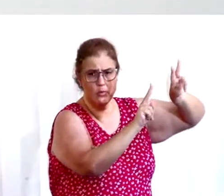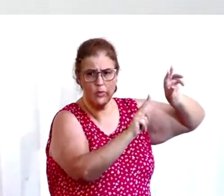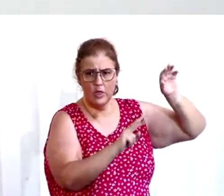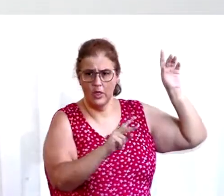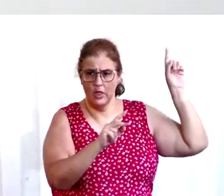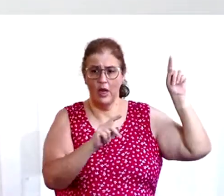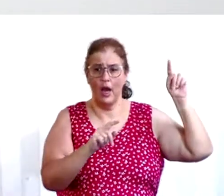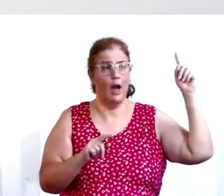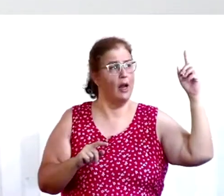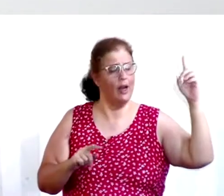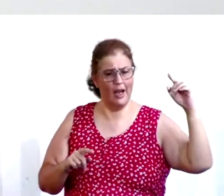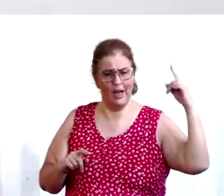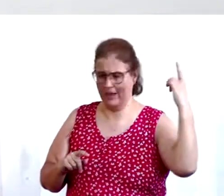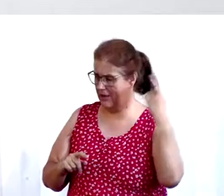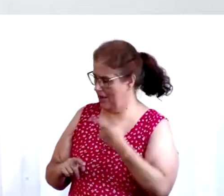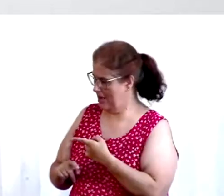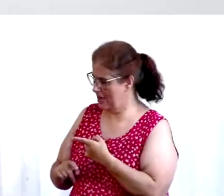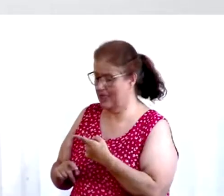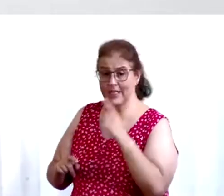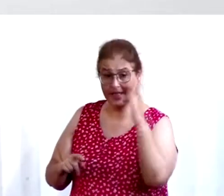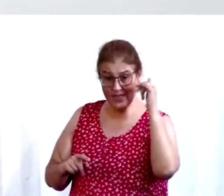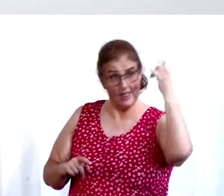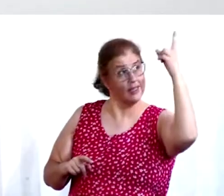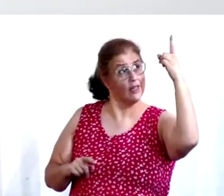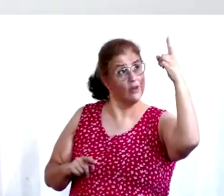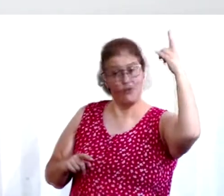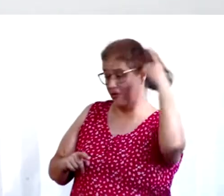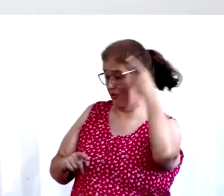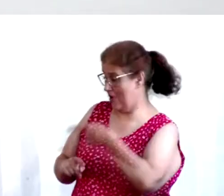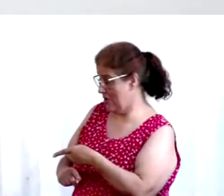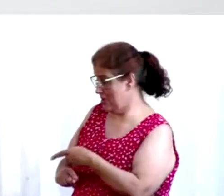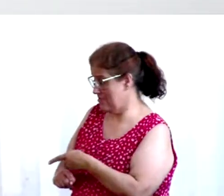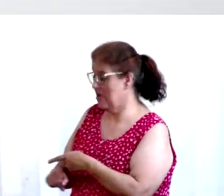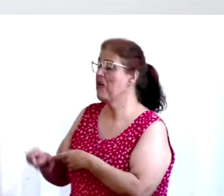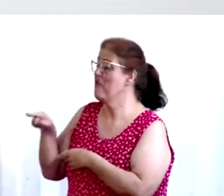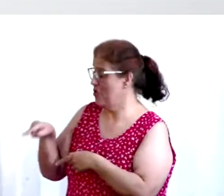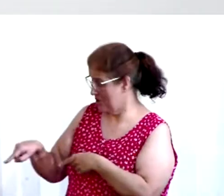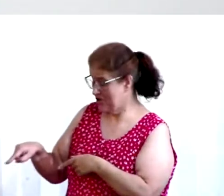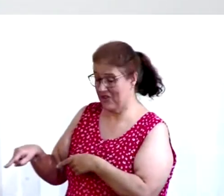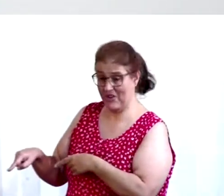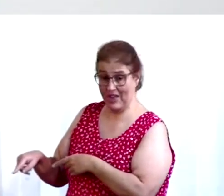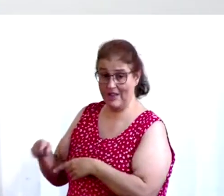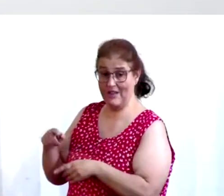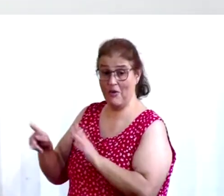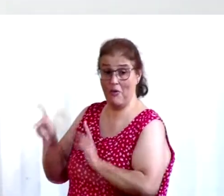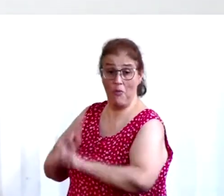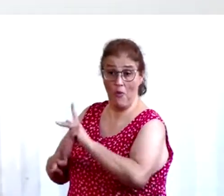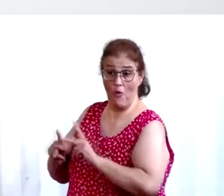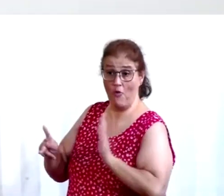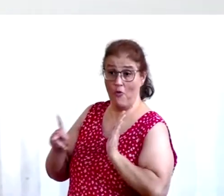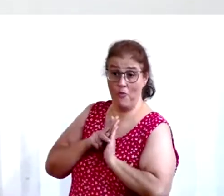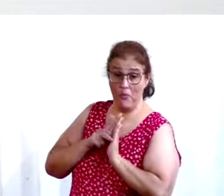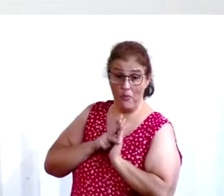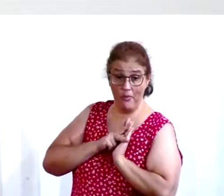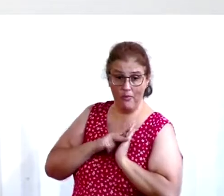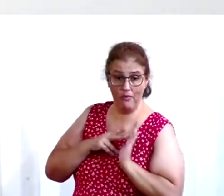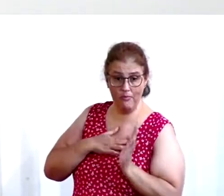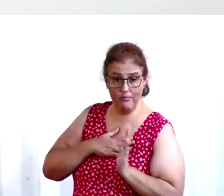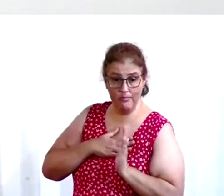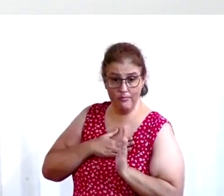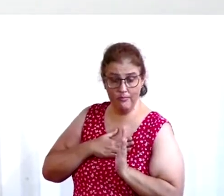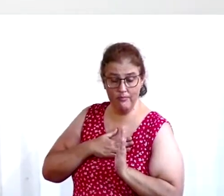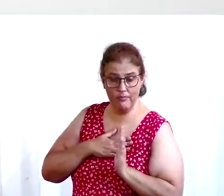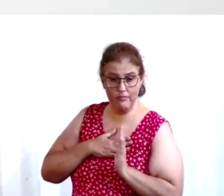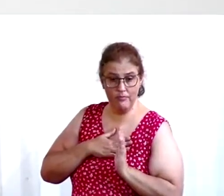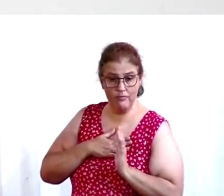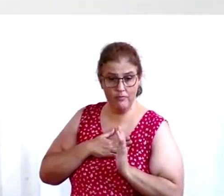vós sereis o meu povo. Então, o pastor gostaria que vocês desenhassem uma montanha, um